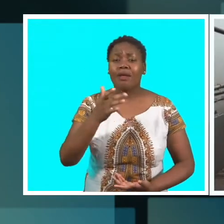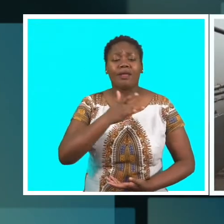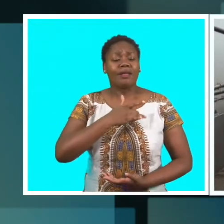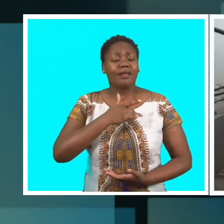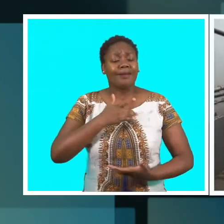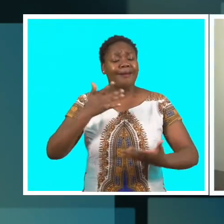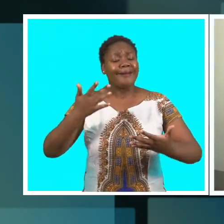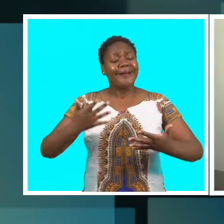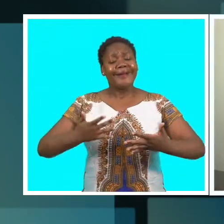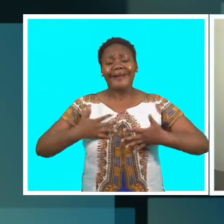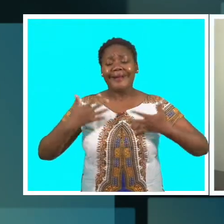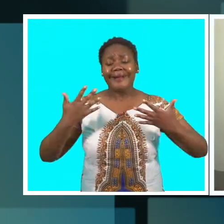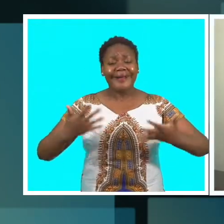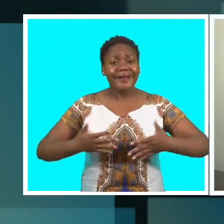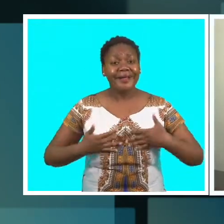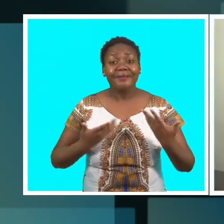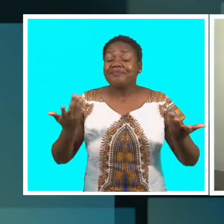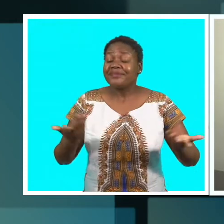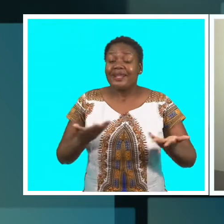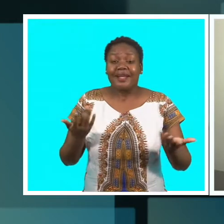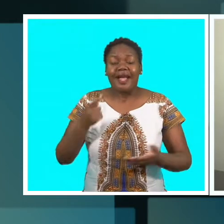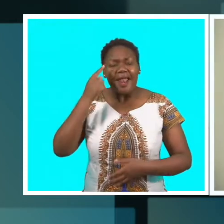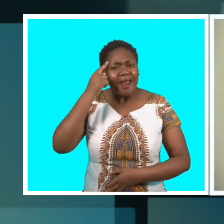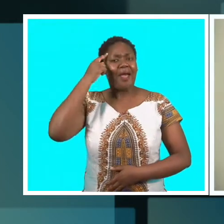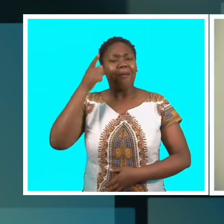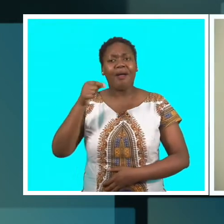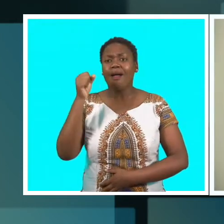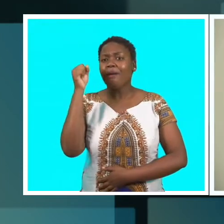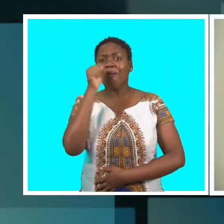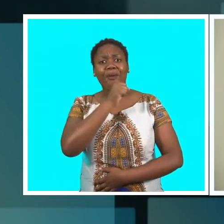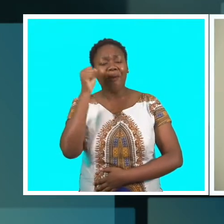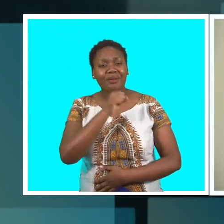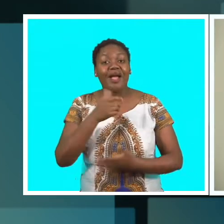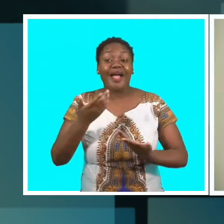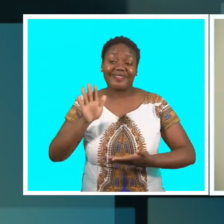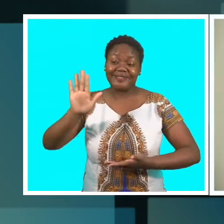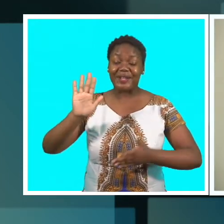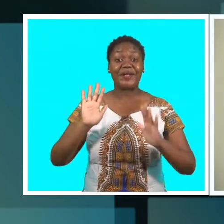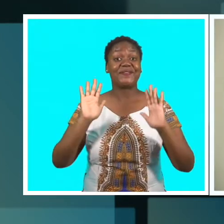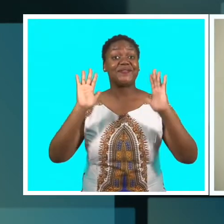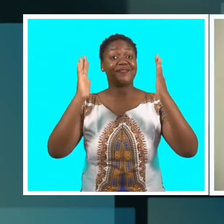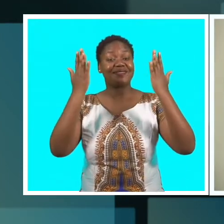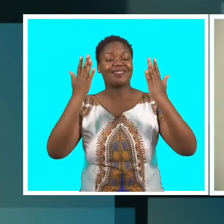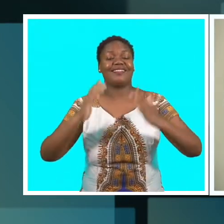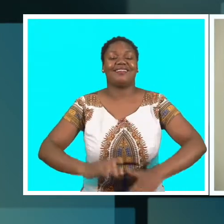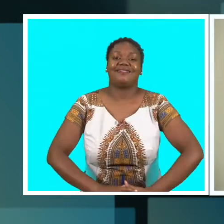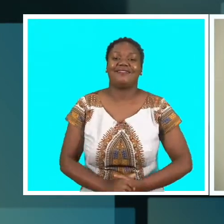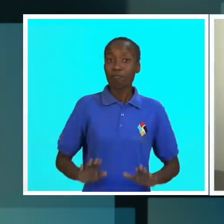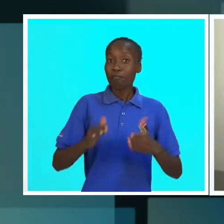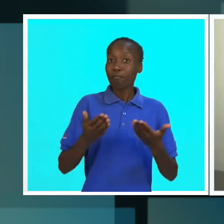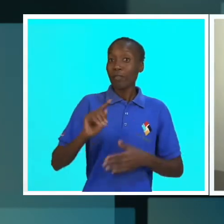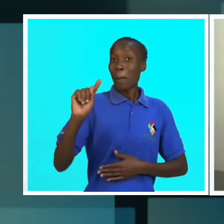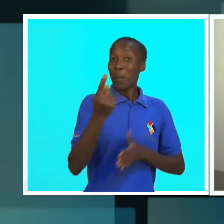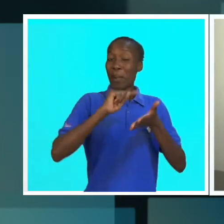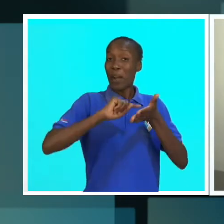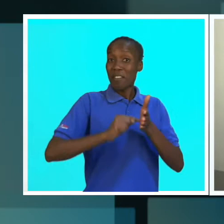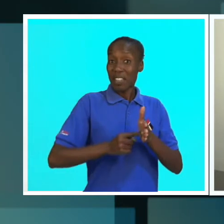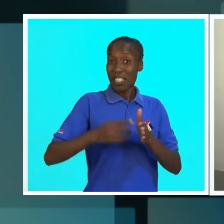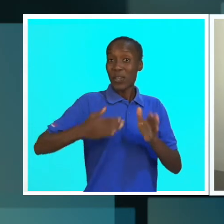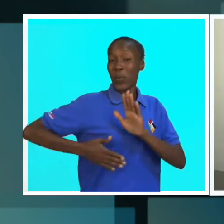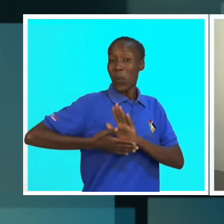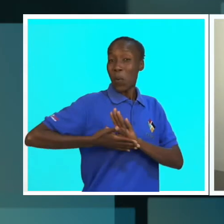Mas, lembra-se com emoção dos momentos marcantes da vida artística. A primeira vez que eu